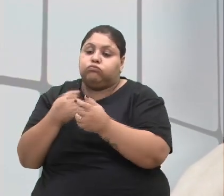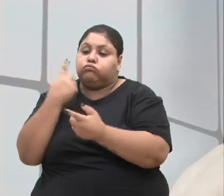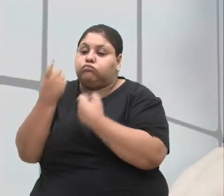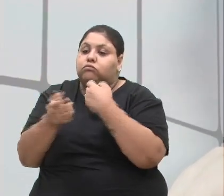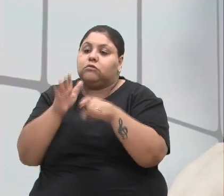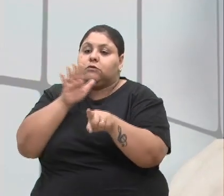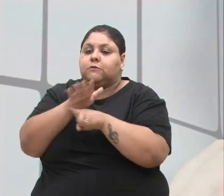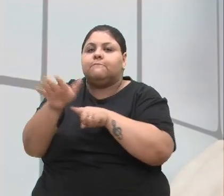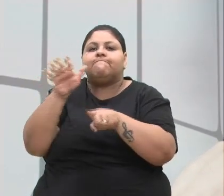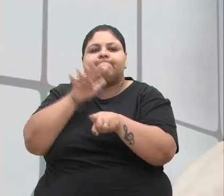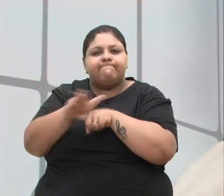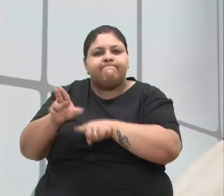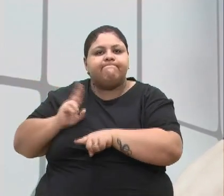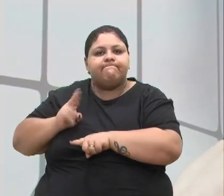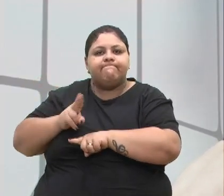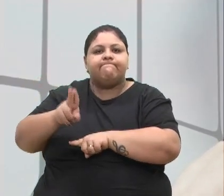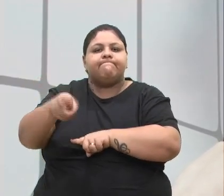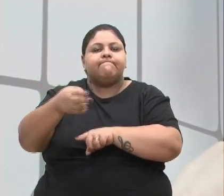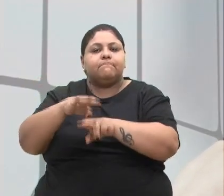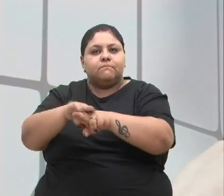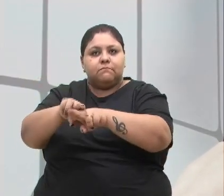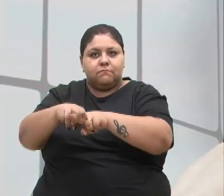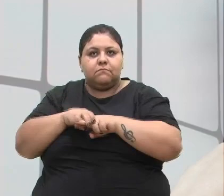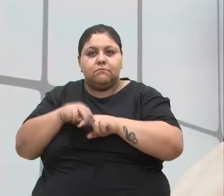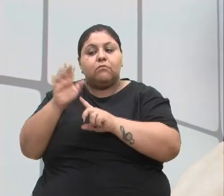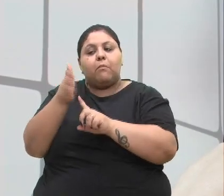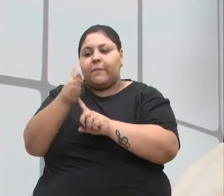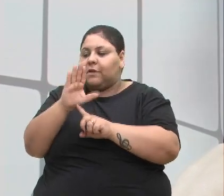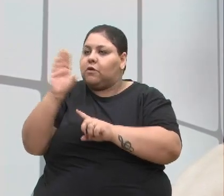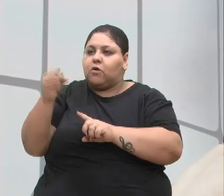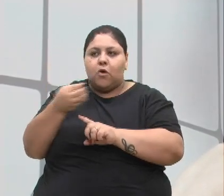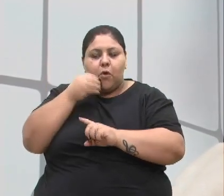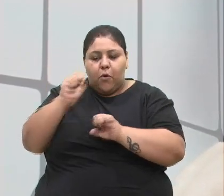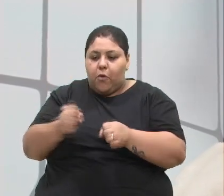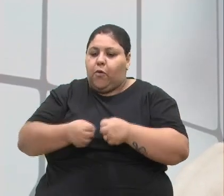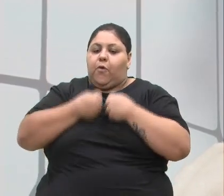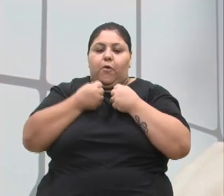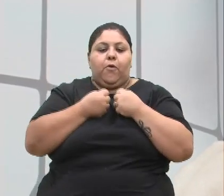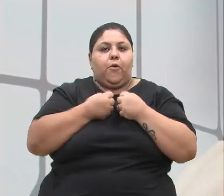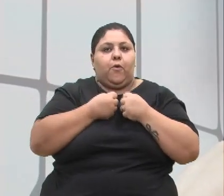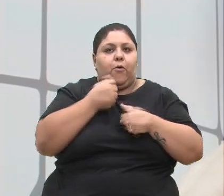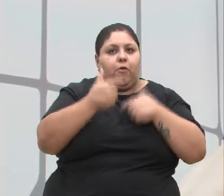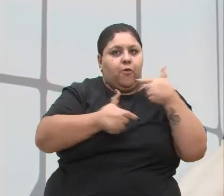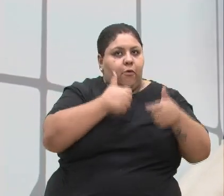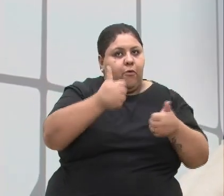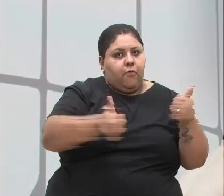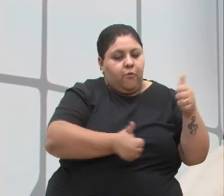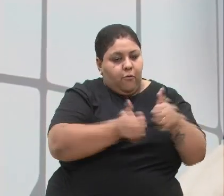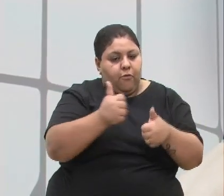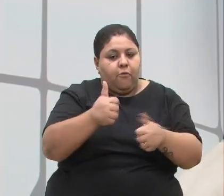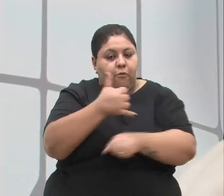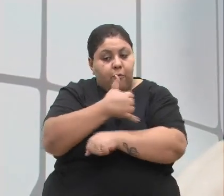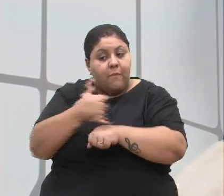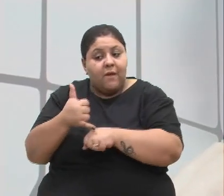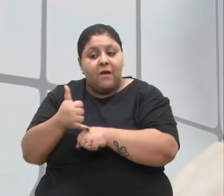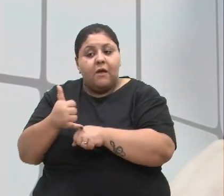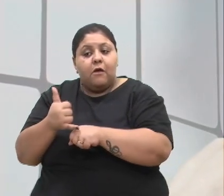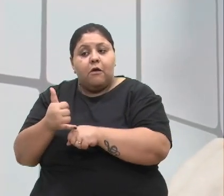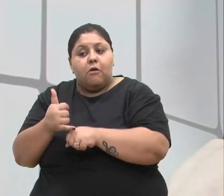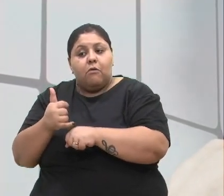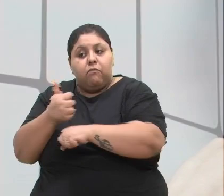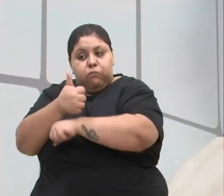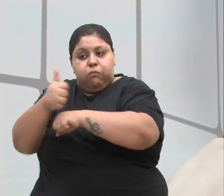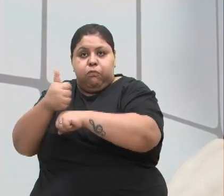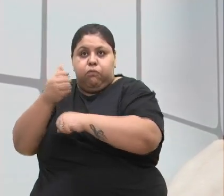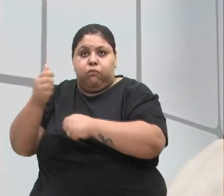demandas latentes, né? E por isso uma das bandeiras é, claro, defender o serviço público de qualidade que passa pelo servidor, pela qualidade de